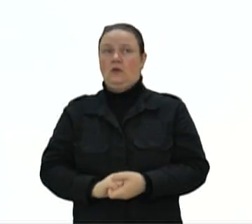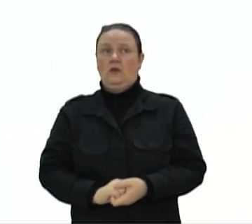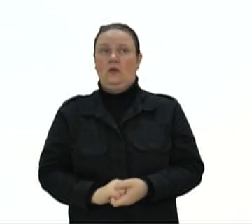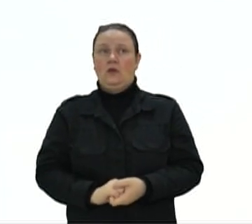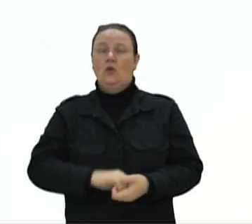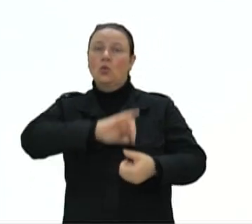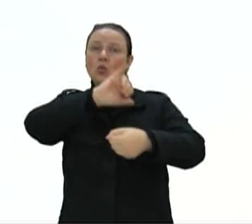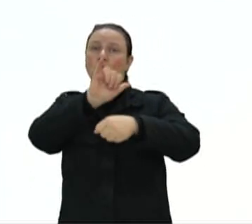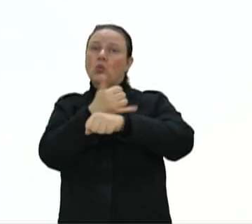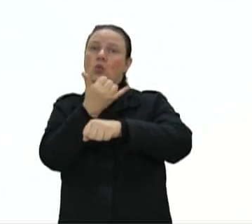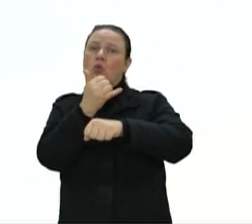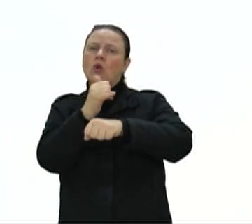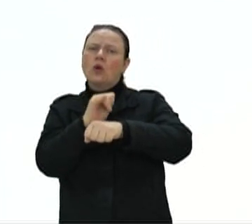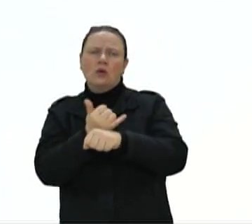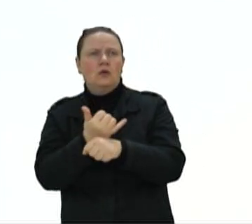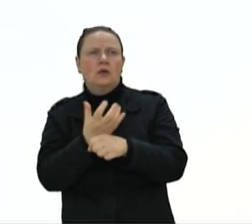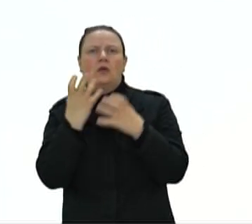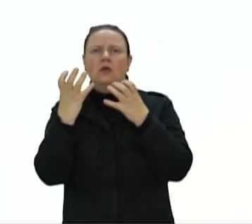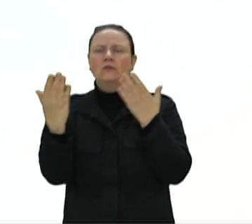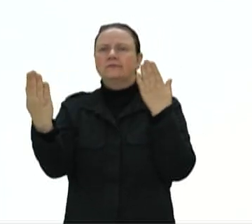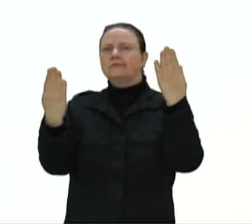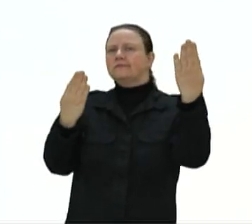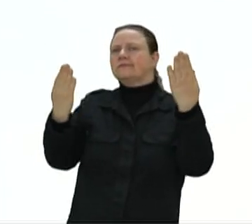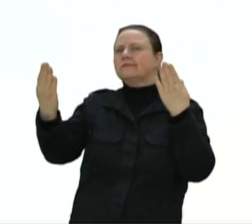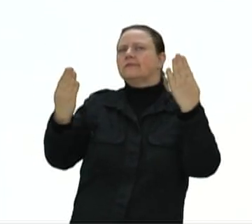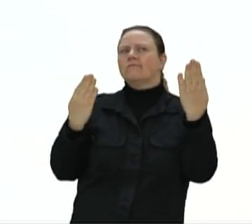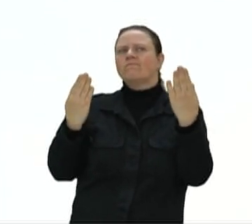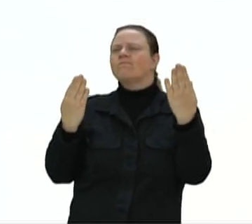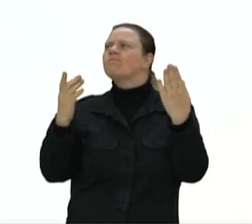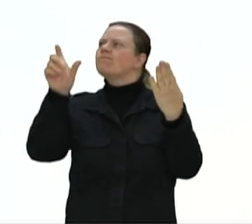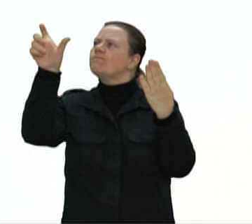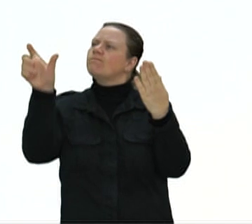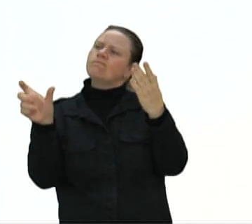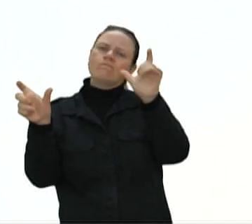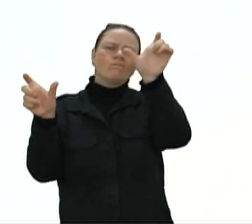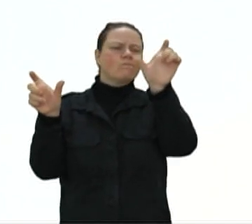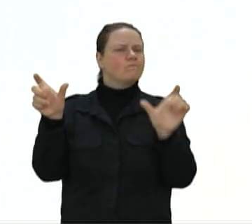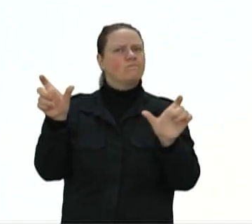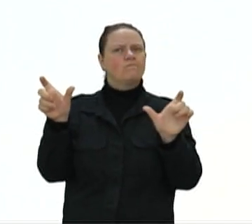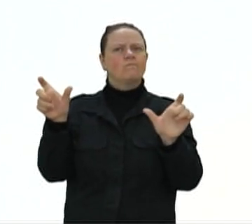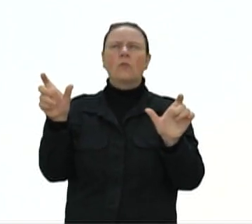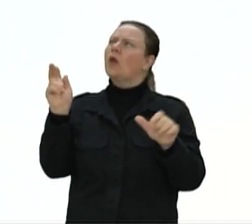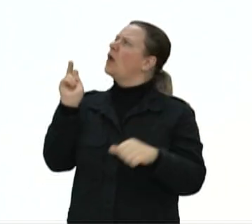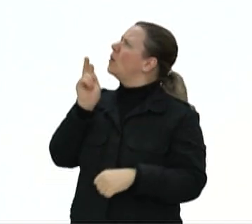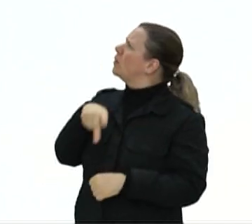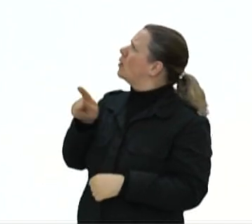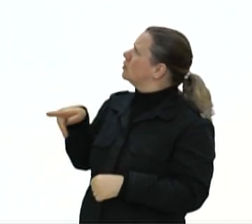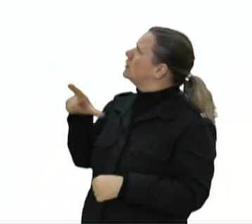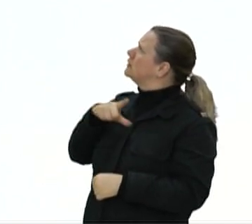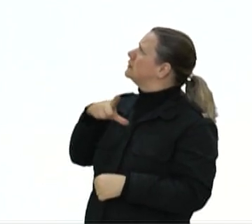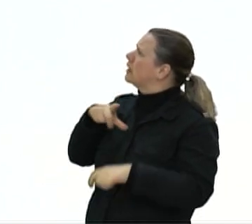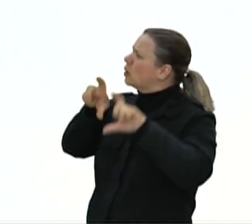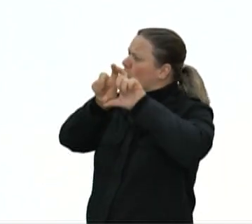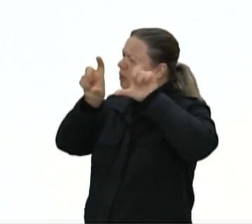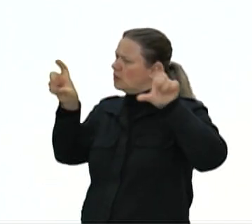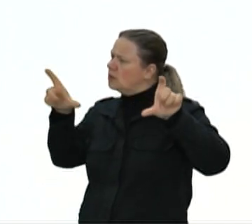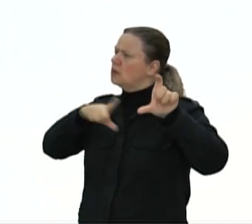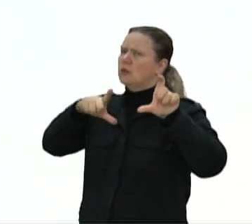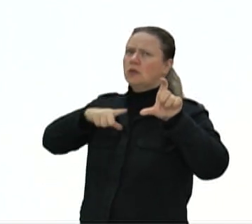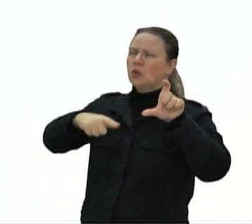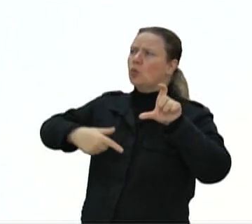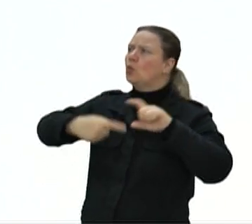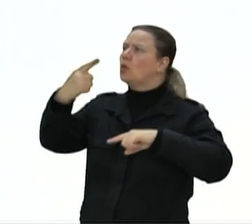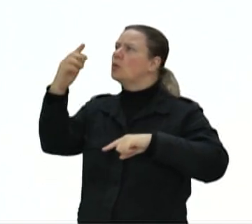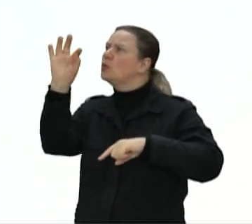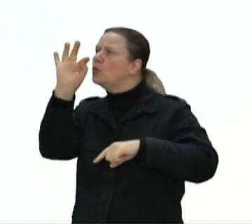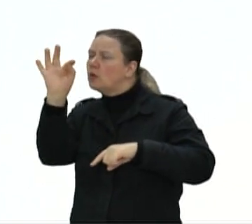dos juros. Aí eu estou querendo comparar uma coisa com a outra. Professor, tem a equação lá, tem a função do primeiro grau, tem